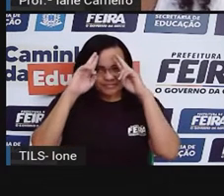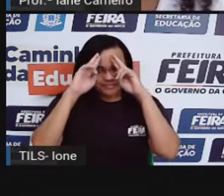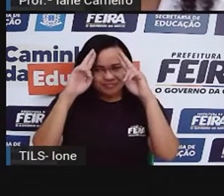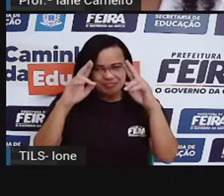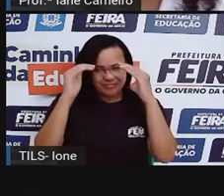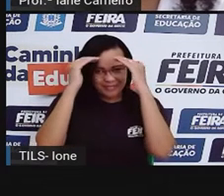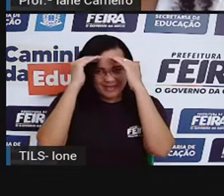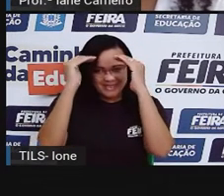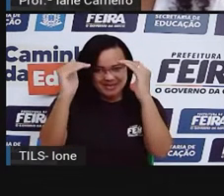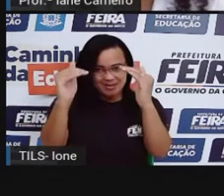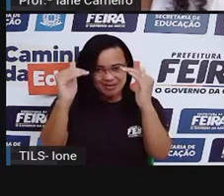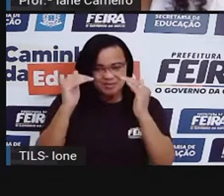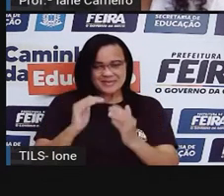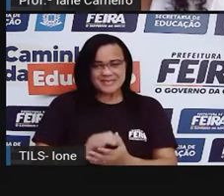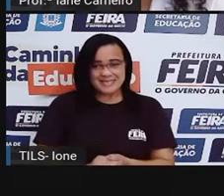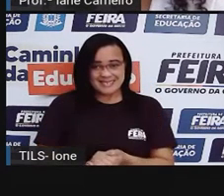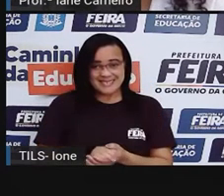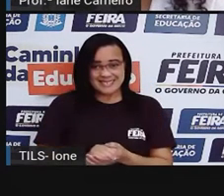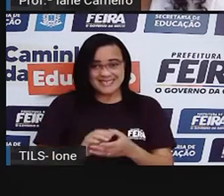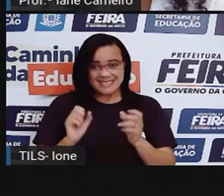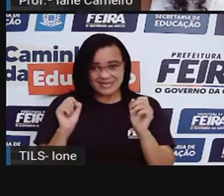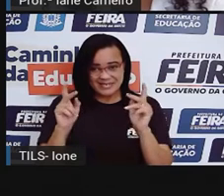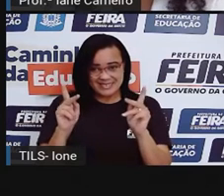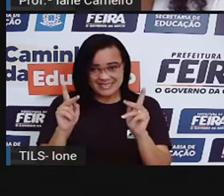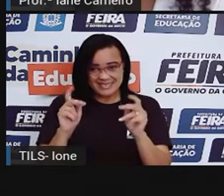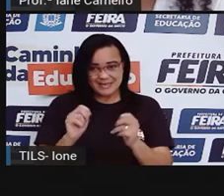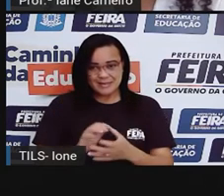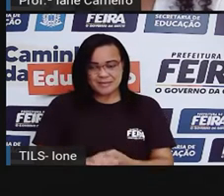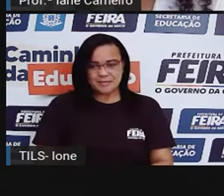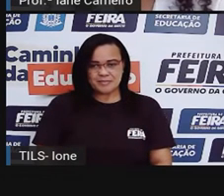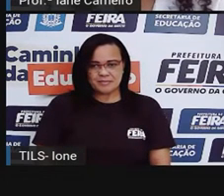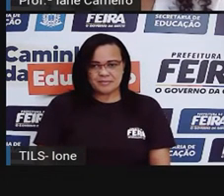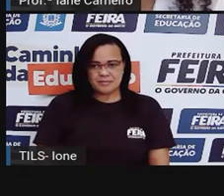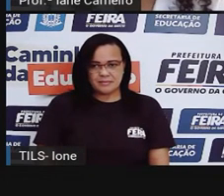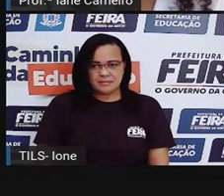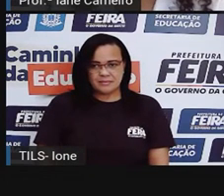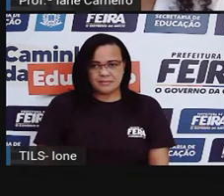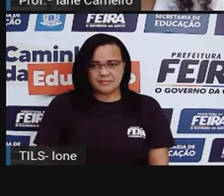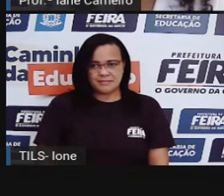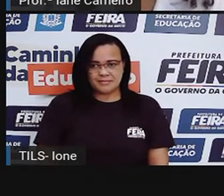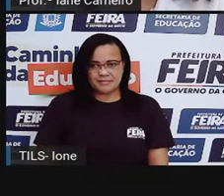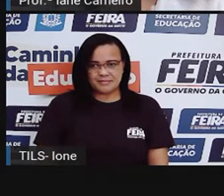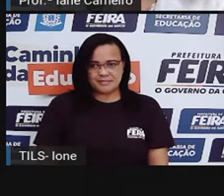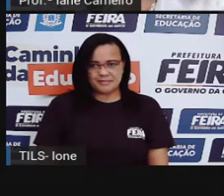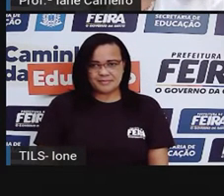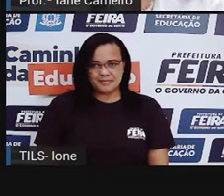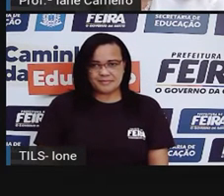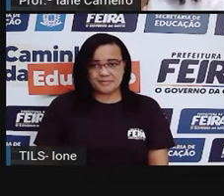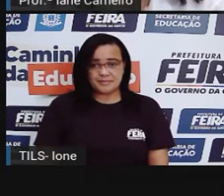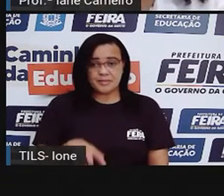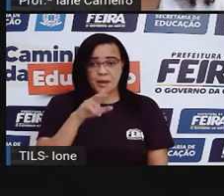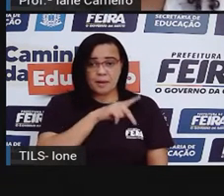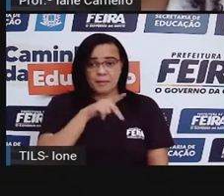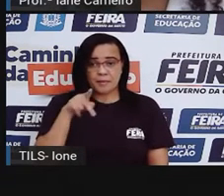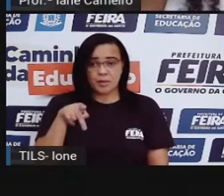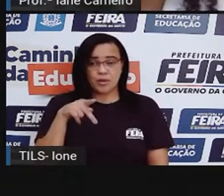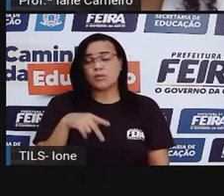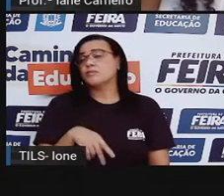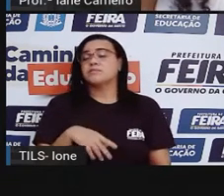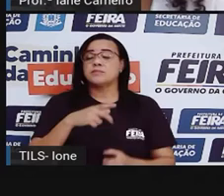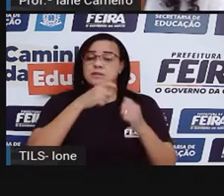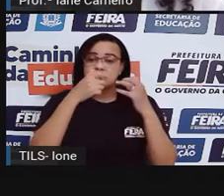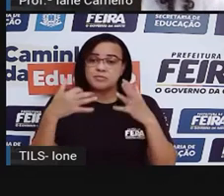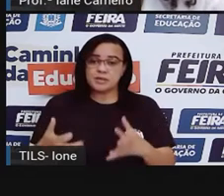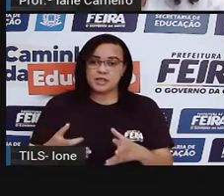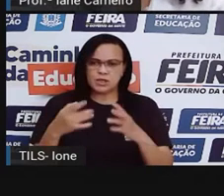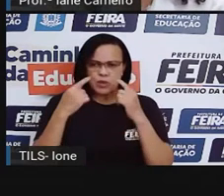espaço daquela pessoa, tá joia? Então, deixa eu passar aqui, ó. Como a Pró falou de reconhecer as